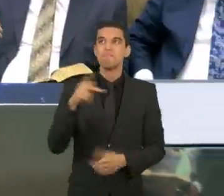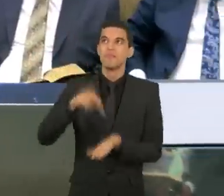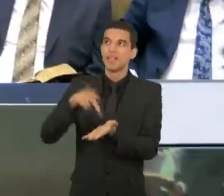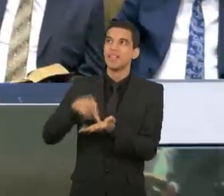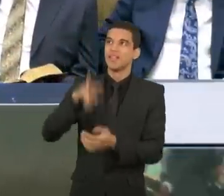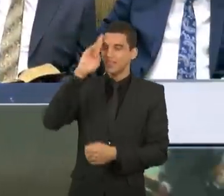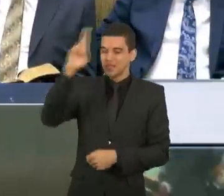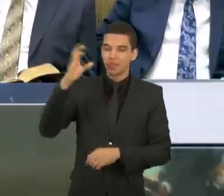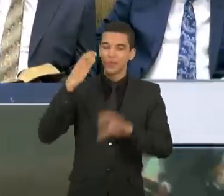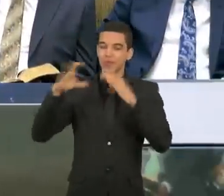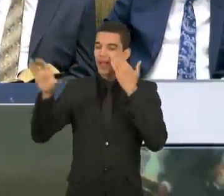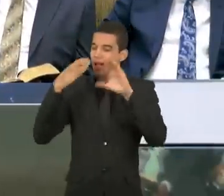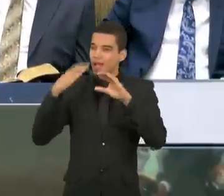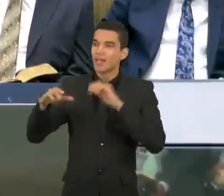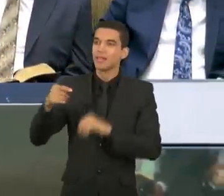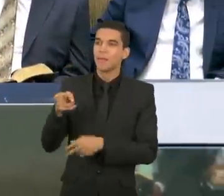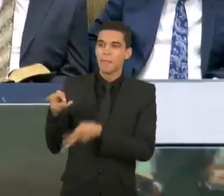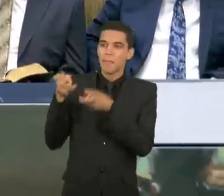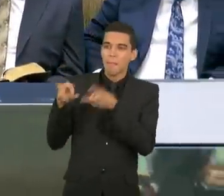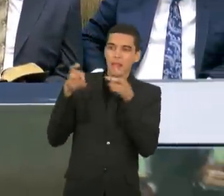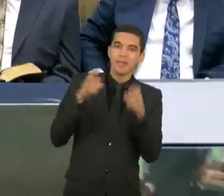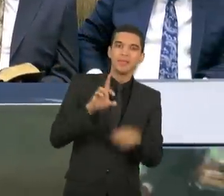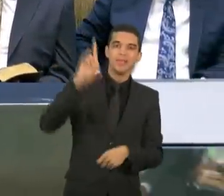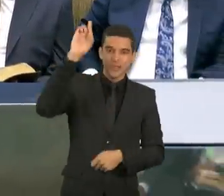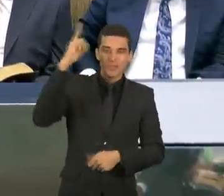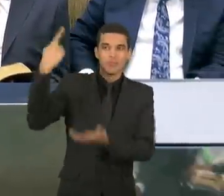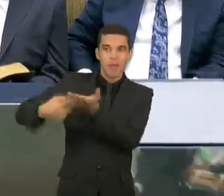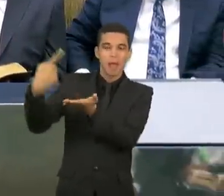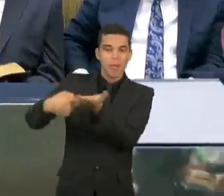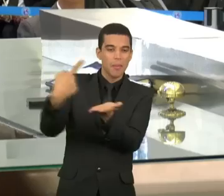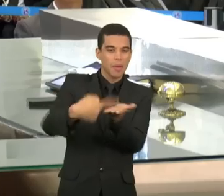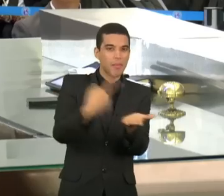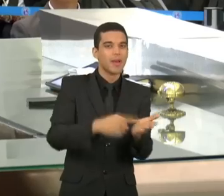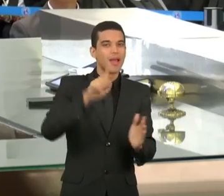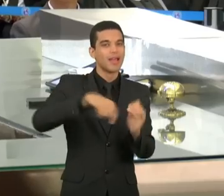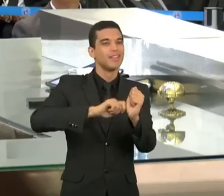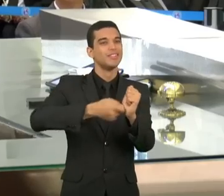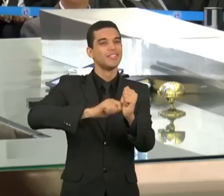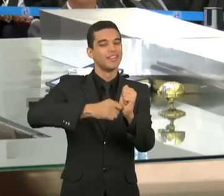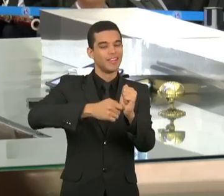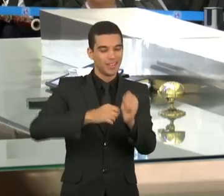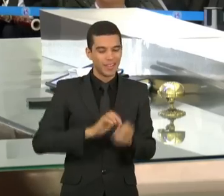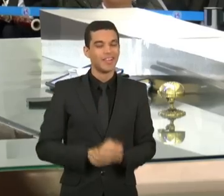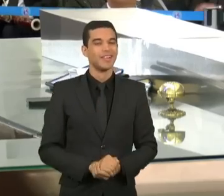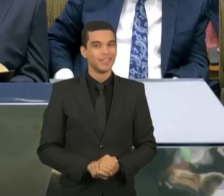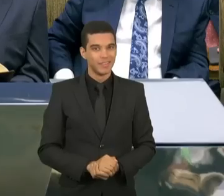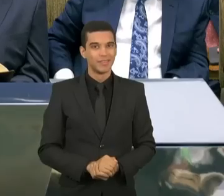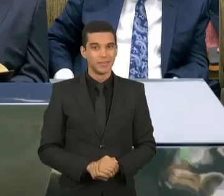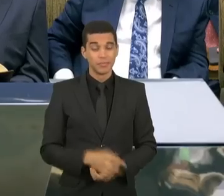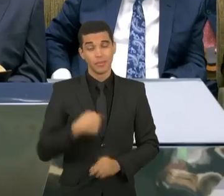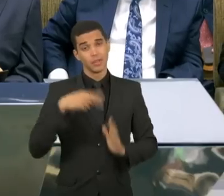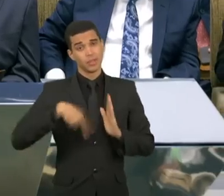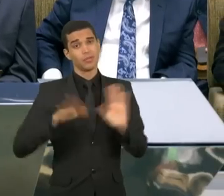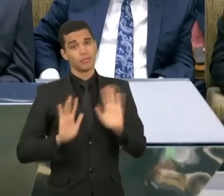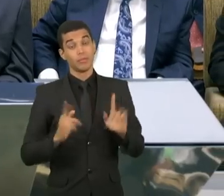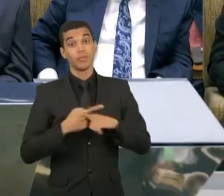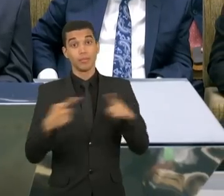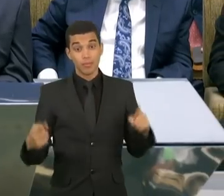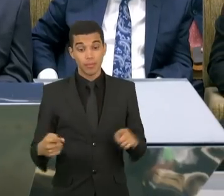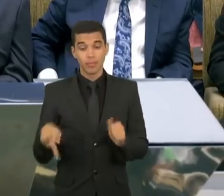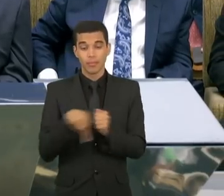confirmando. Mistério. Não vou ler, mas em Pedro tem uma expressão que diz assim: